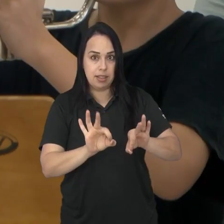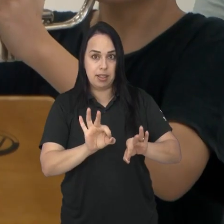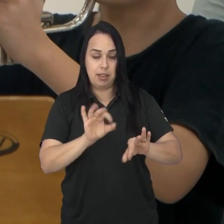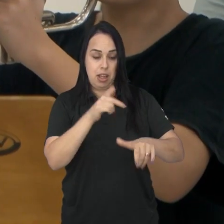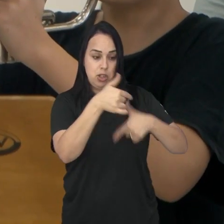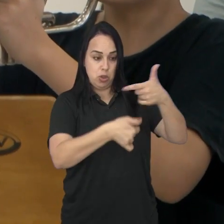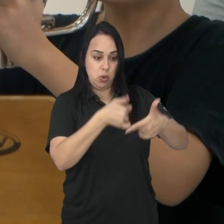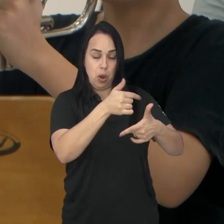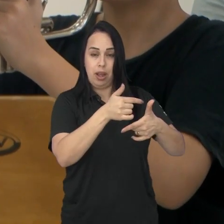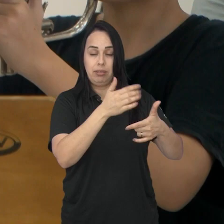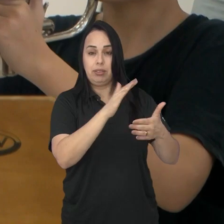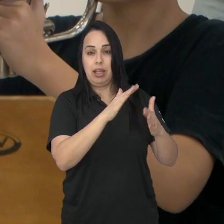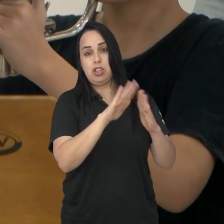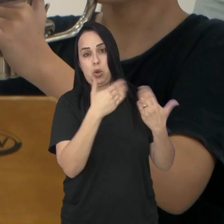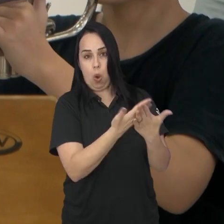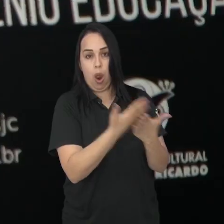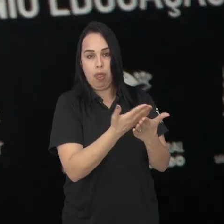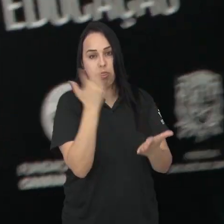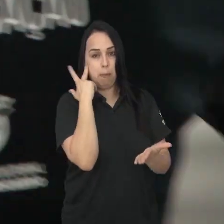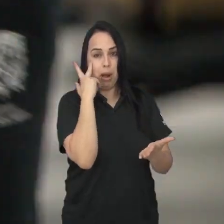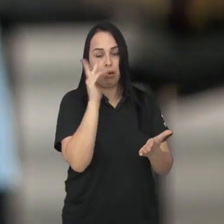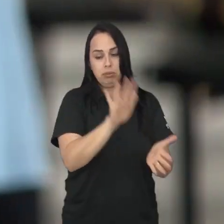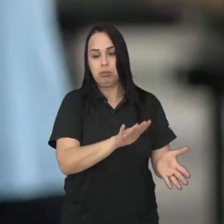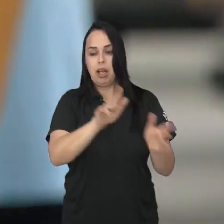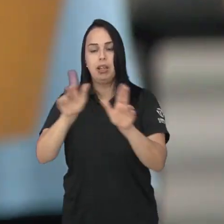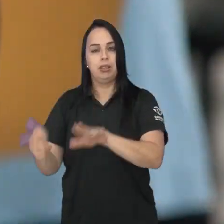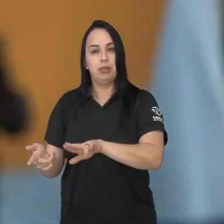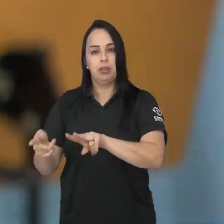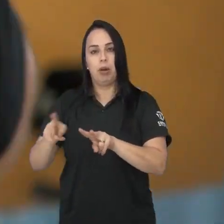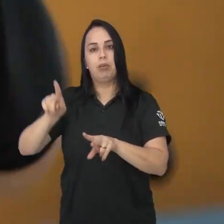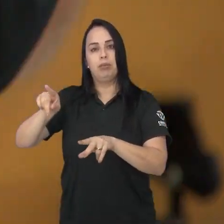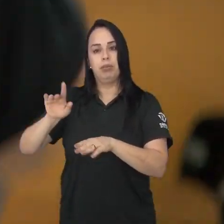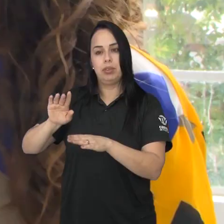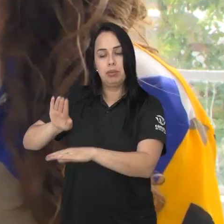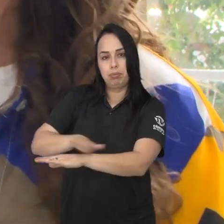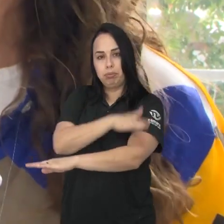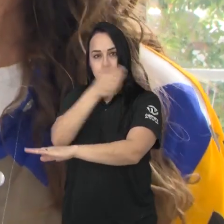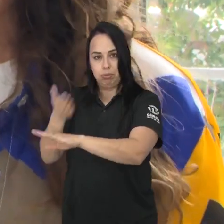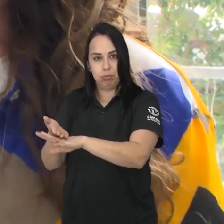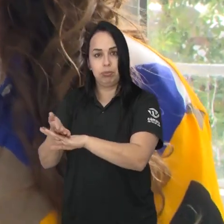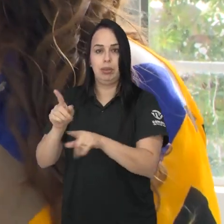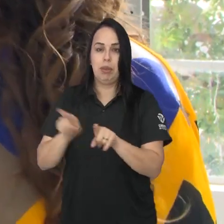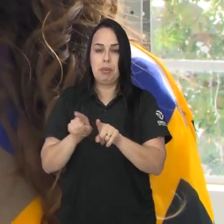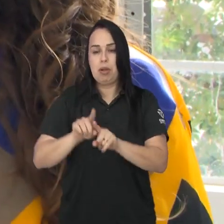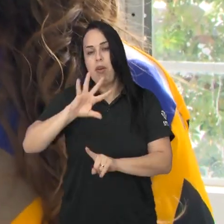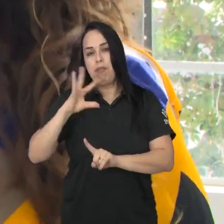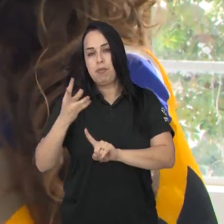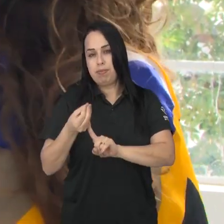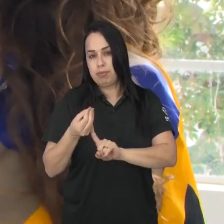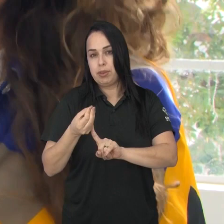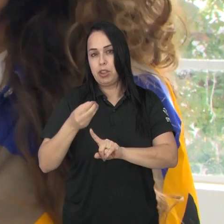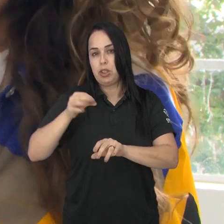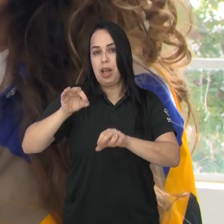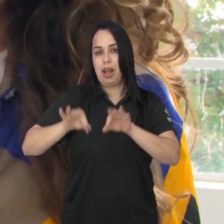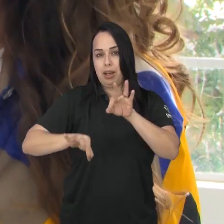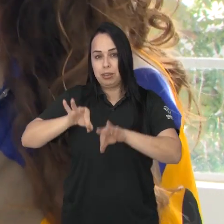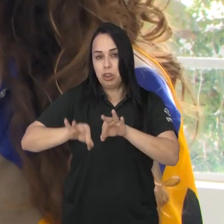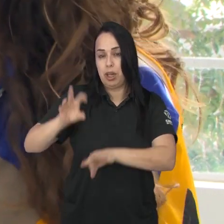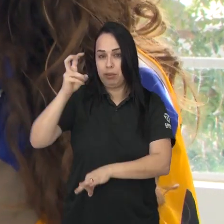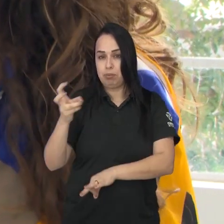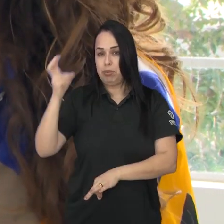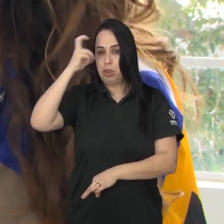escolar. A iniciativa faz parte do Plano de Educação Integral do município. As oficinas de arte e cultura, elas fazem parte